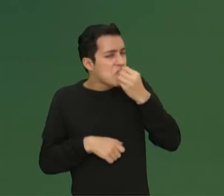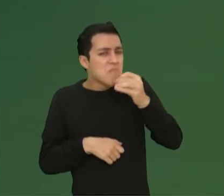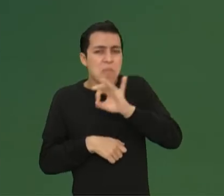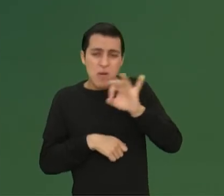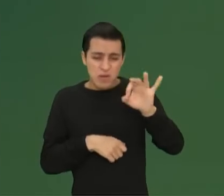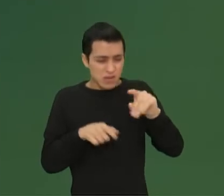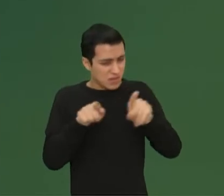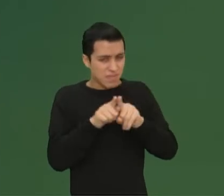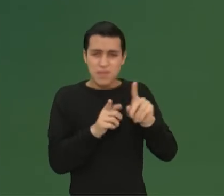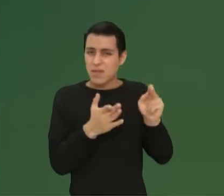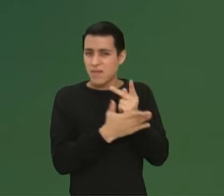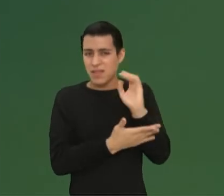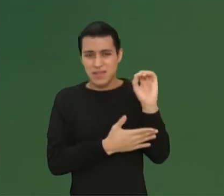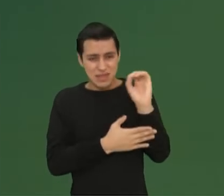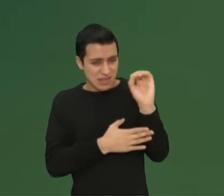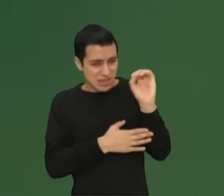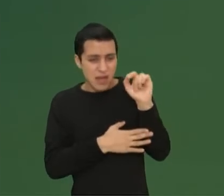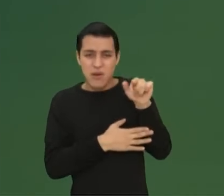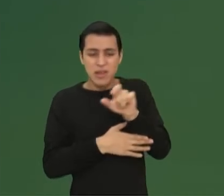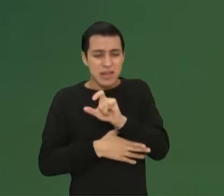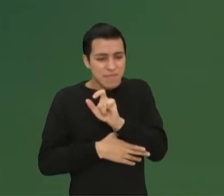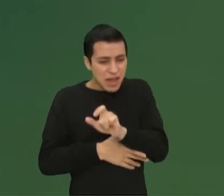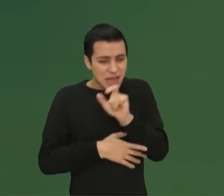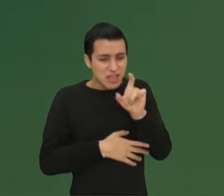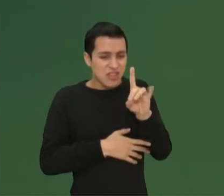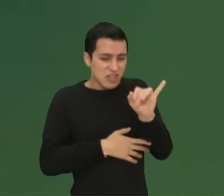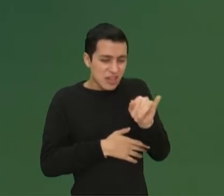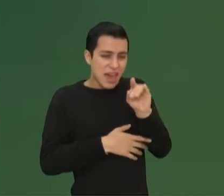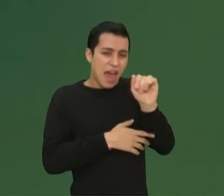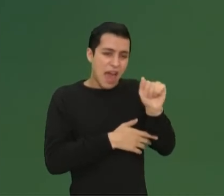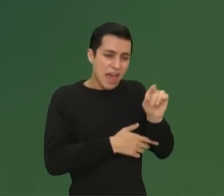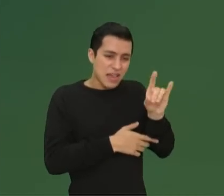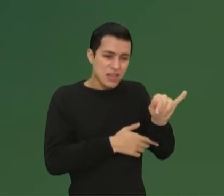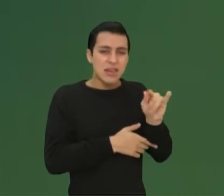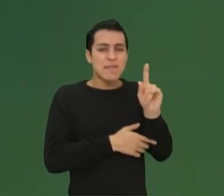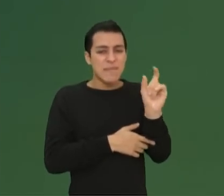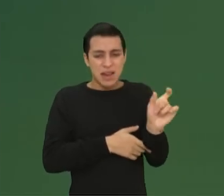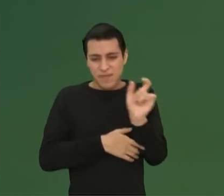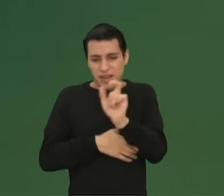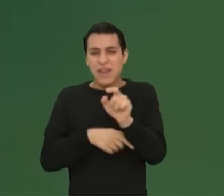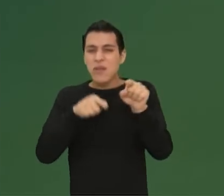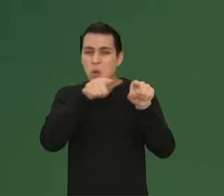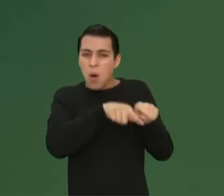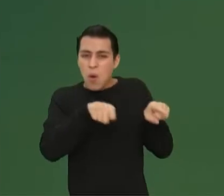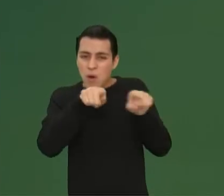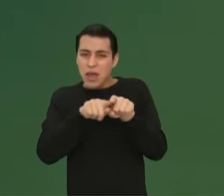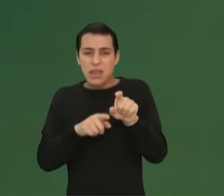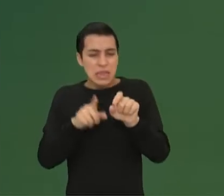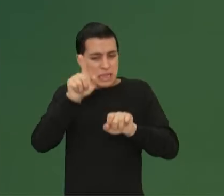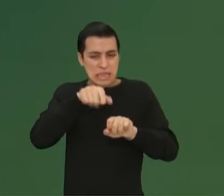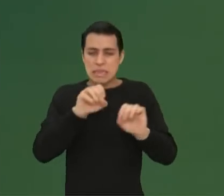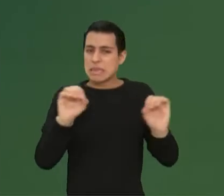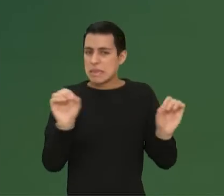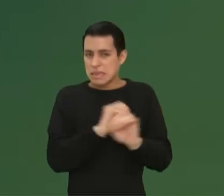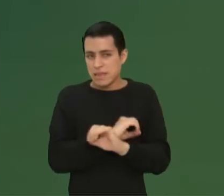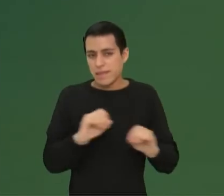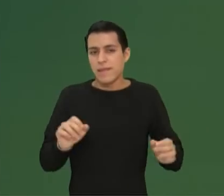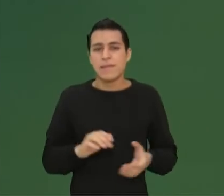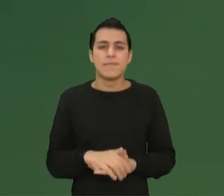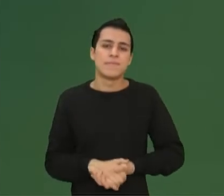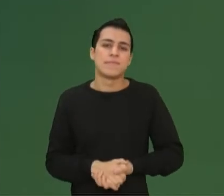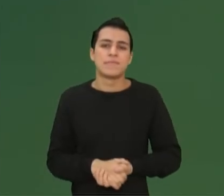Também não ocorre crase aqui, dia a dia. Duas palavras repetidas, a crase não ocorre.